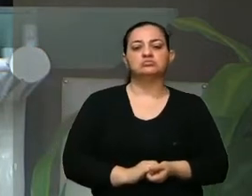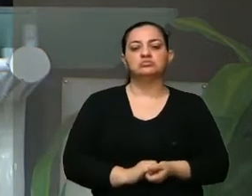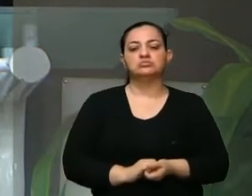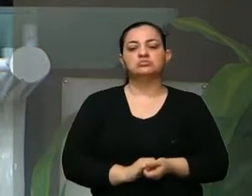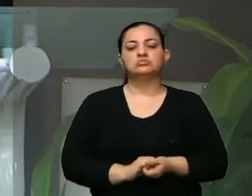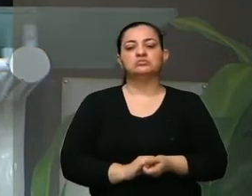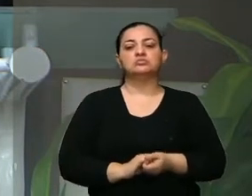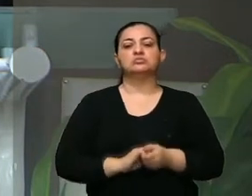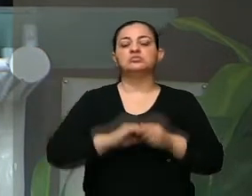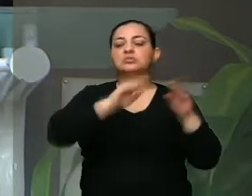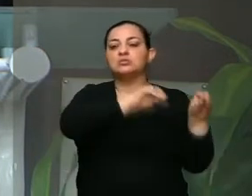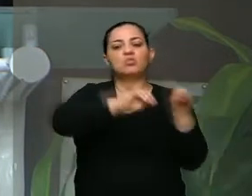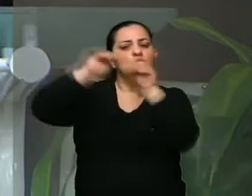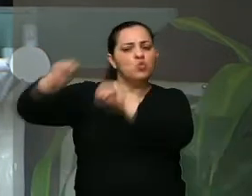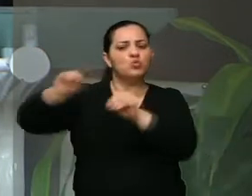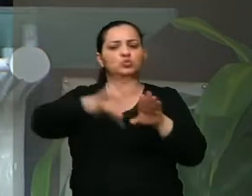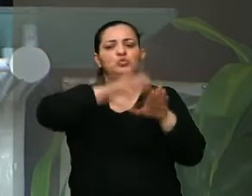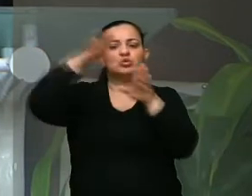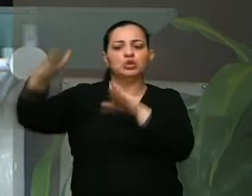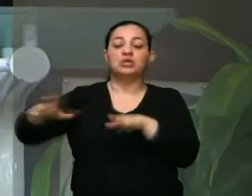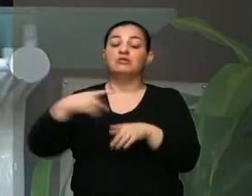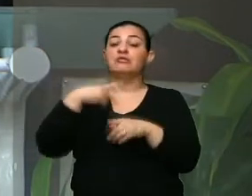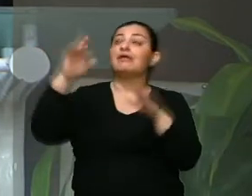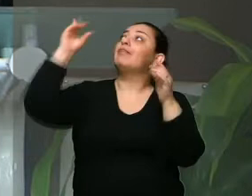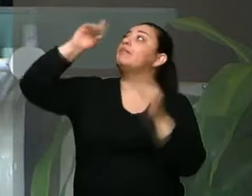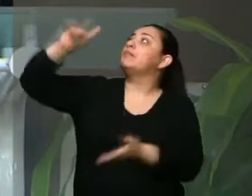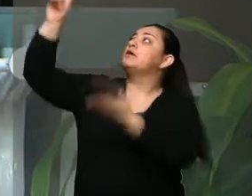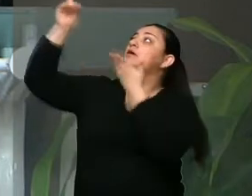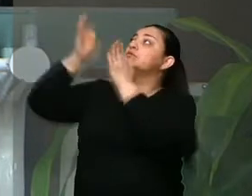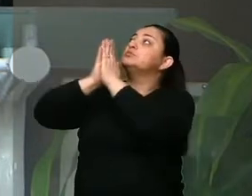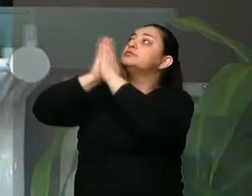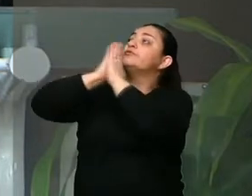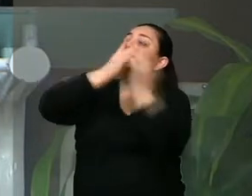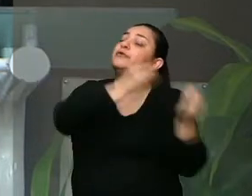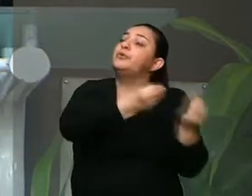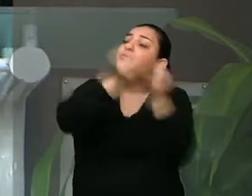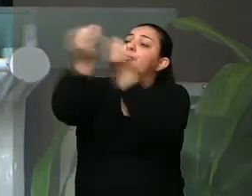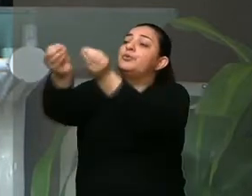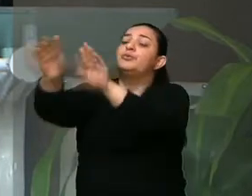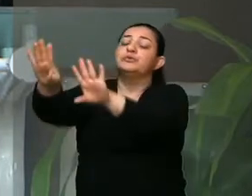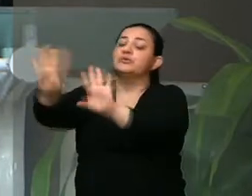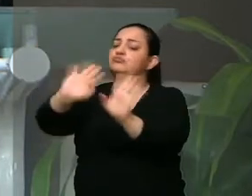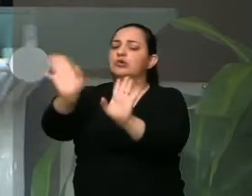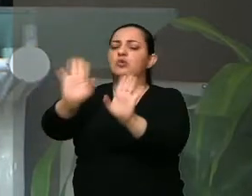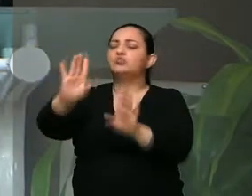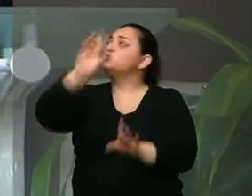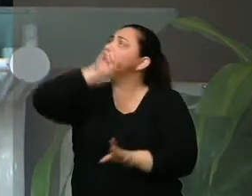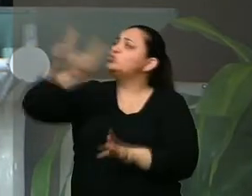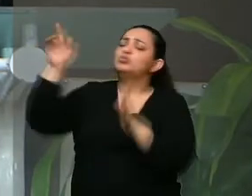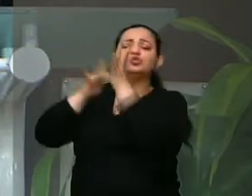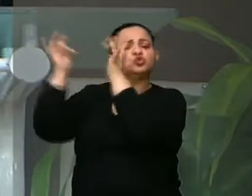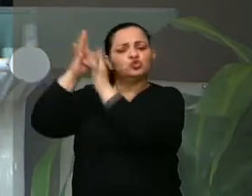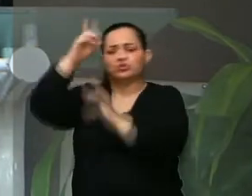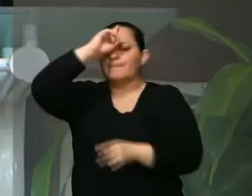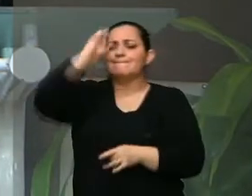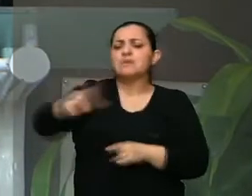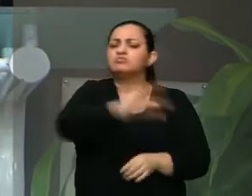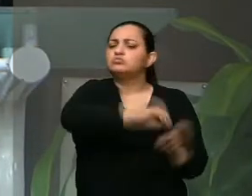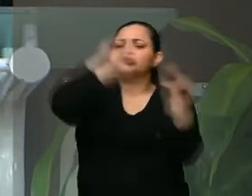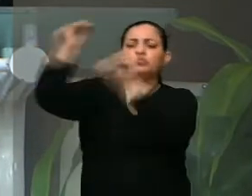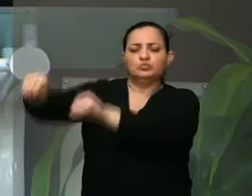mova de montanha você não vai de deus novo aquela montanha pra mim você vai em nome de jesus eu ordeno